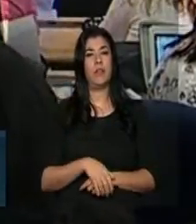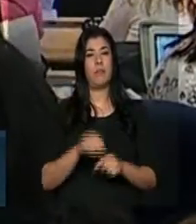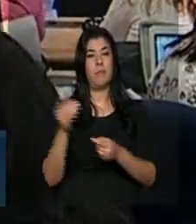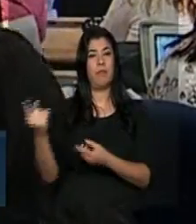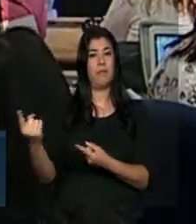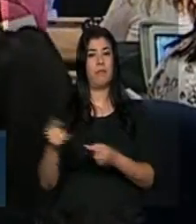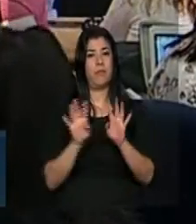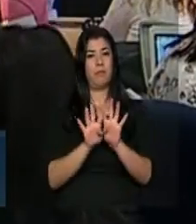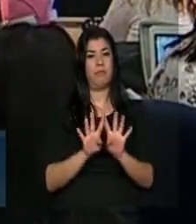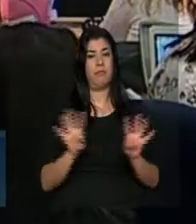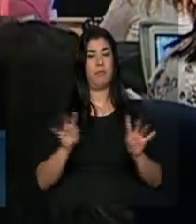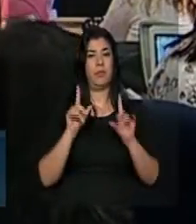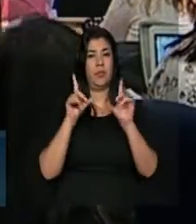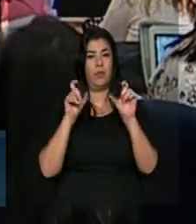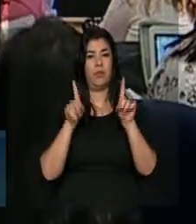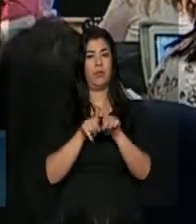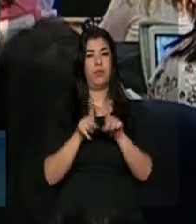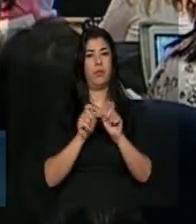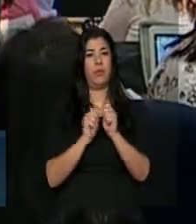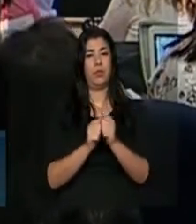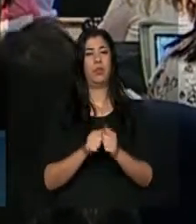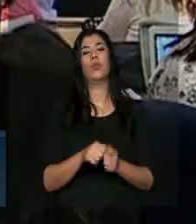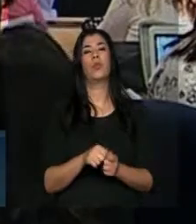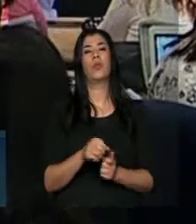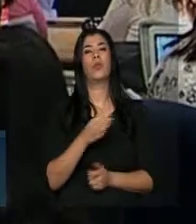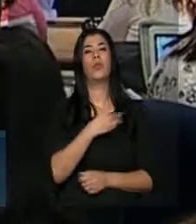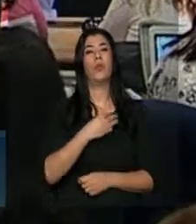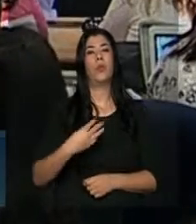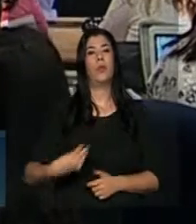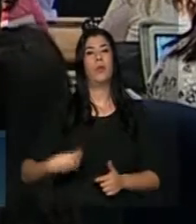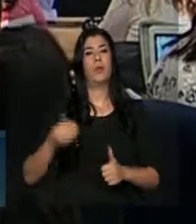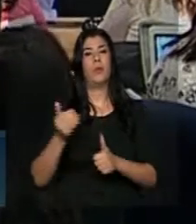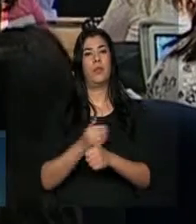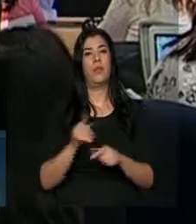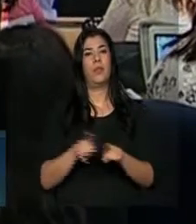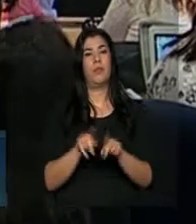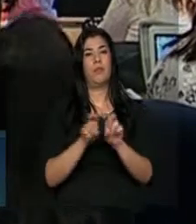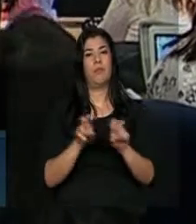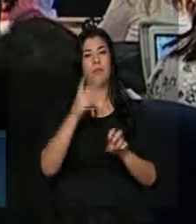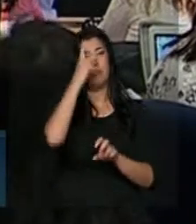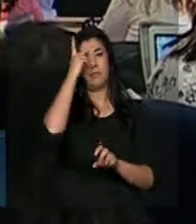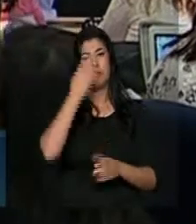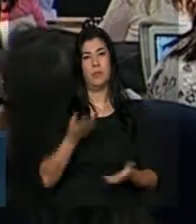uma fotografia com a nossa ministra interina e os integrantes da mesa.